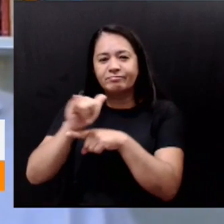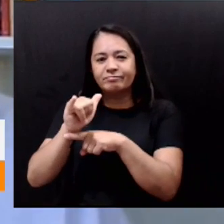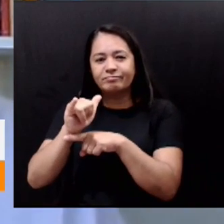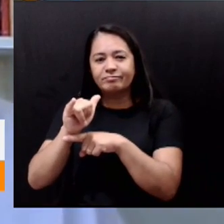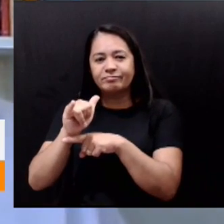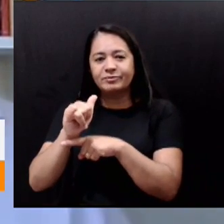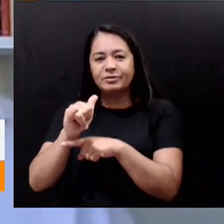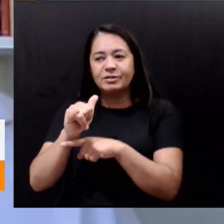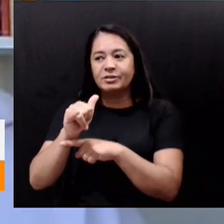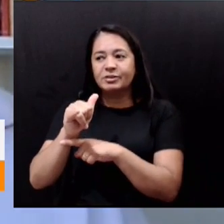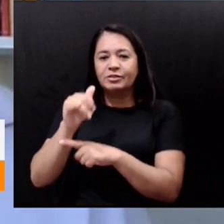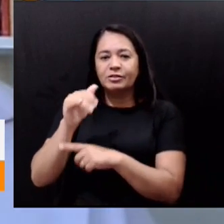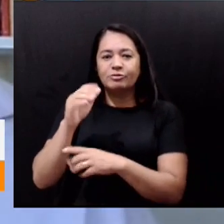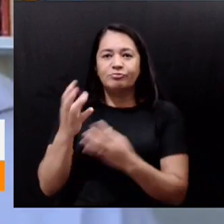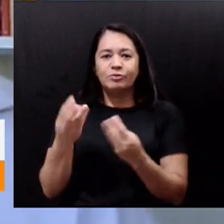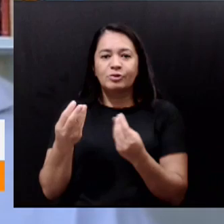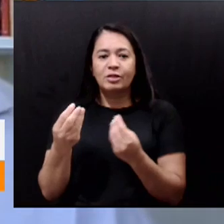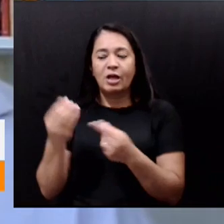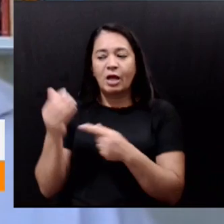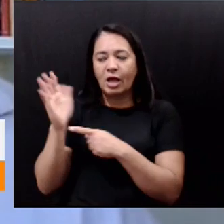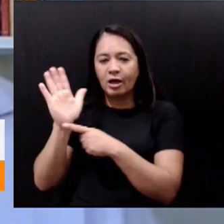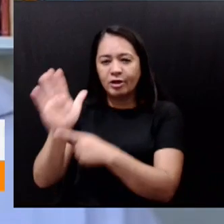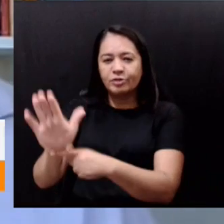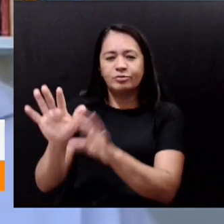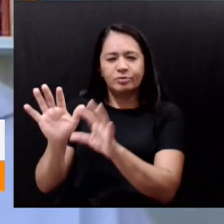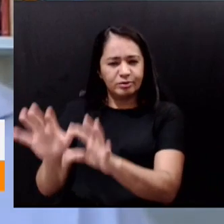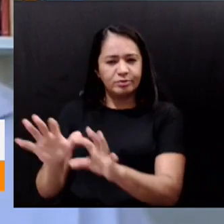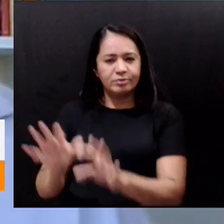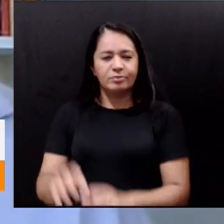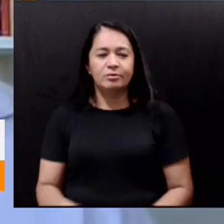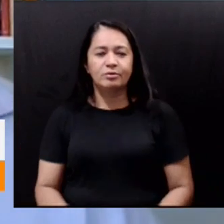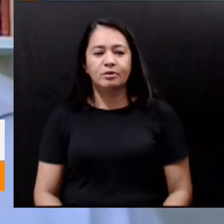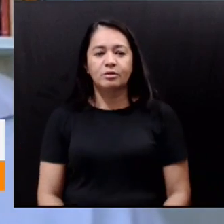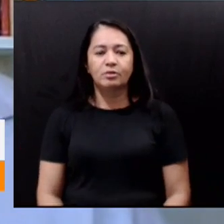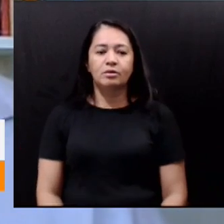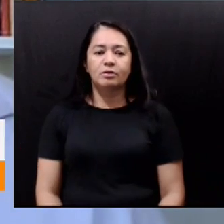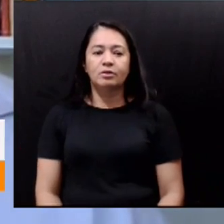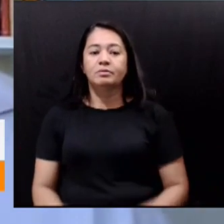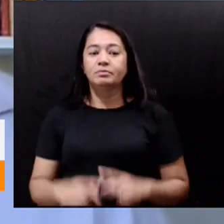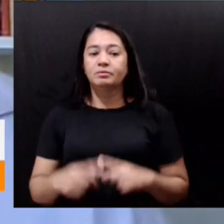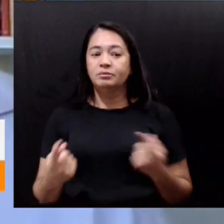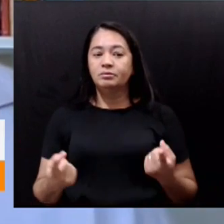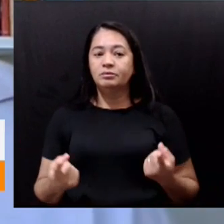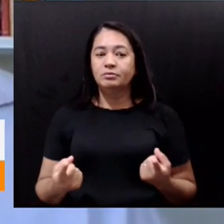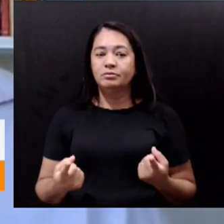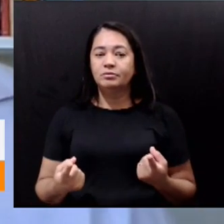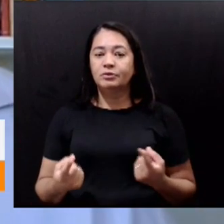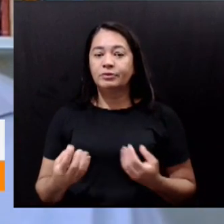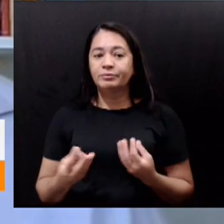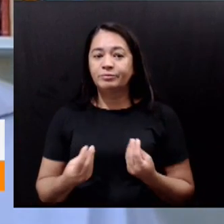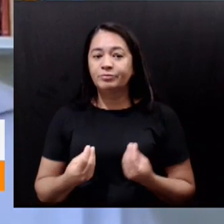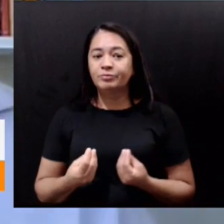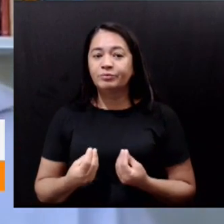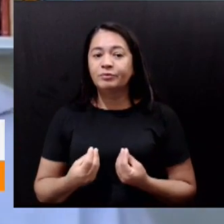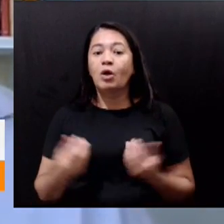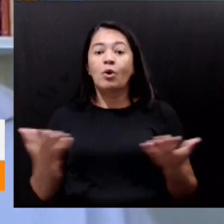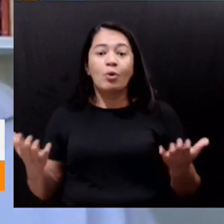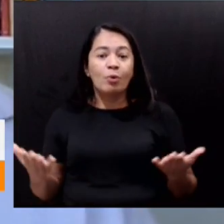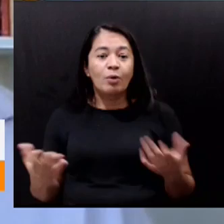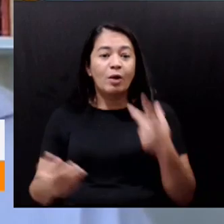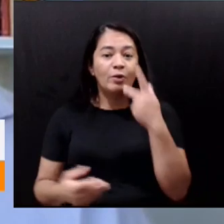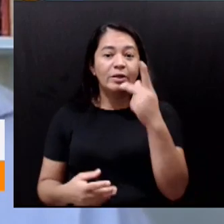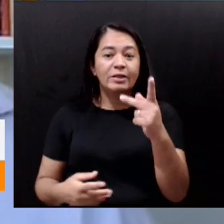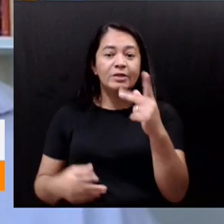indireta, ajudar essa situação, né? Mas aí é que está. Qual que é a sua relação com esse